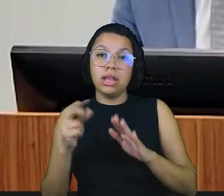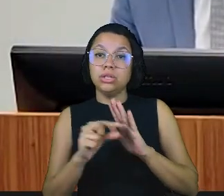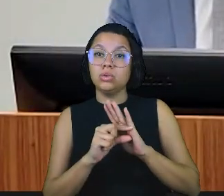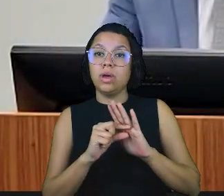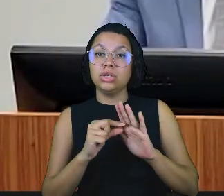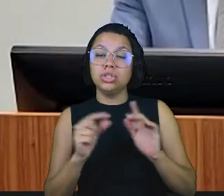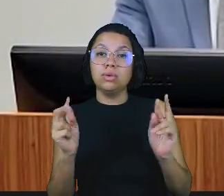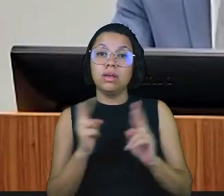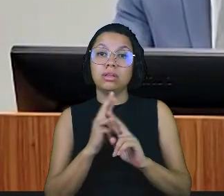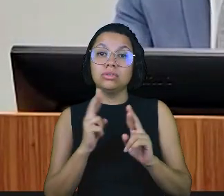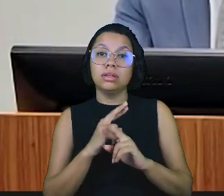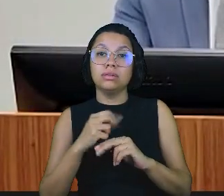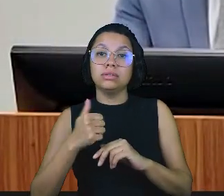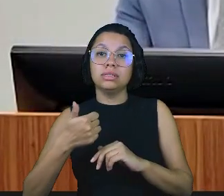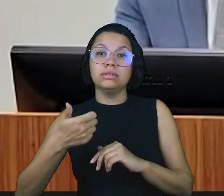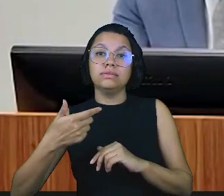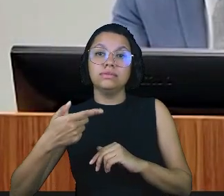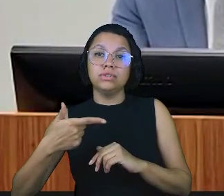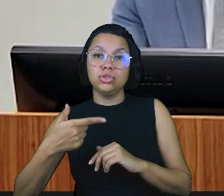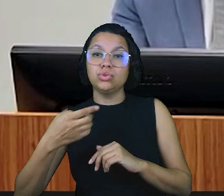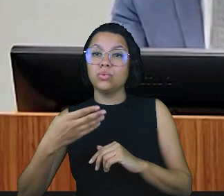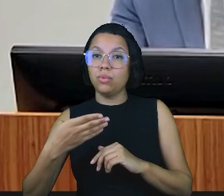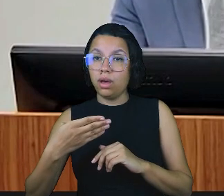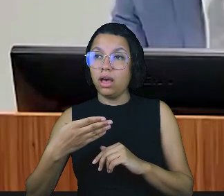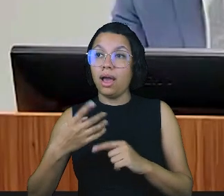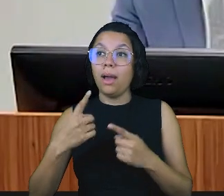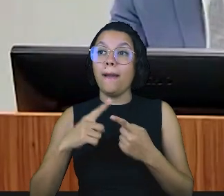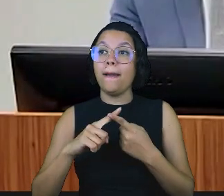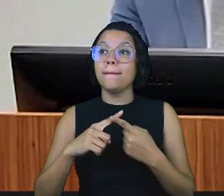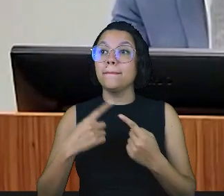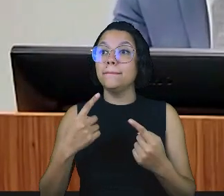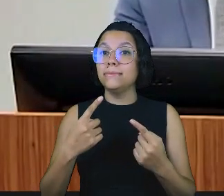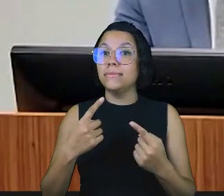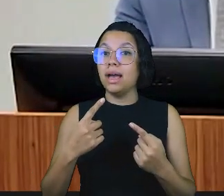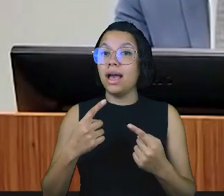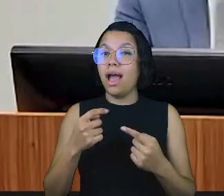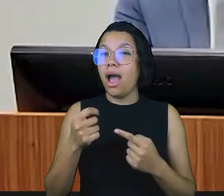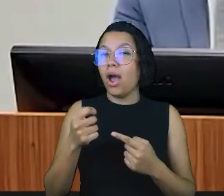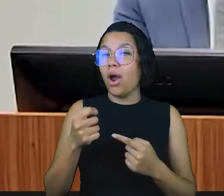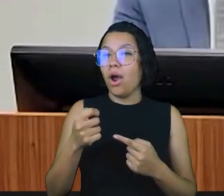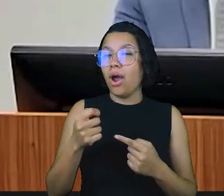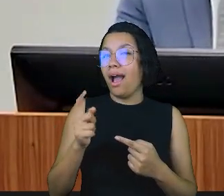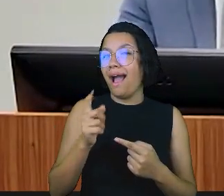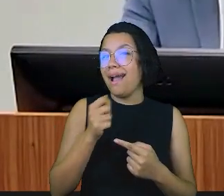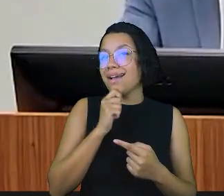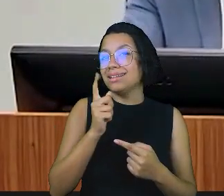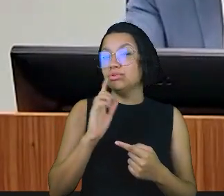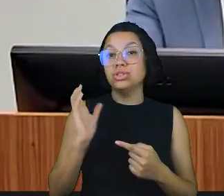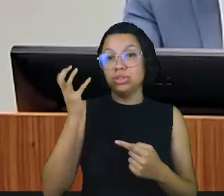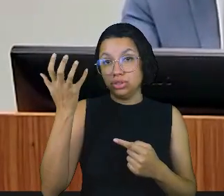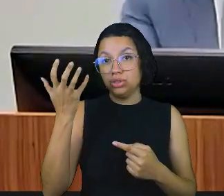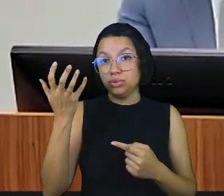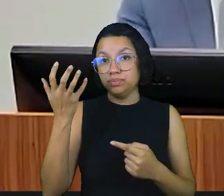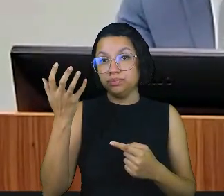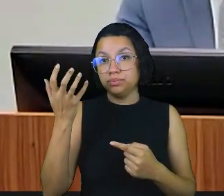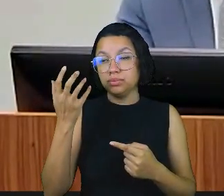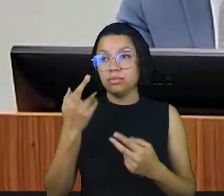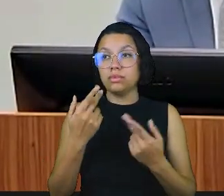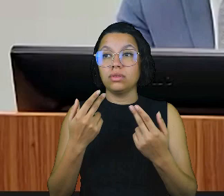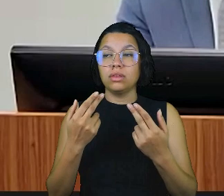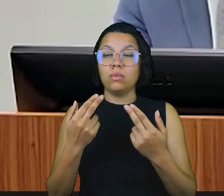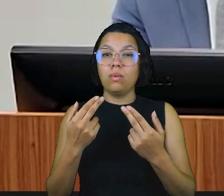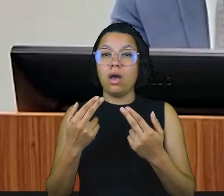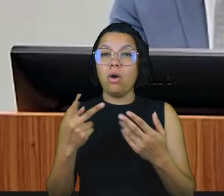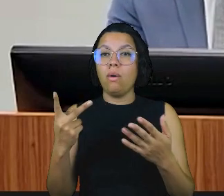124. Mas isso está por ser decidido. Num sistema de precedentes como o que nós